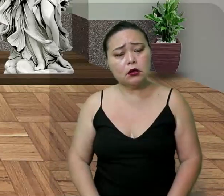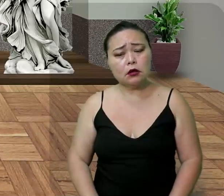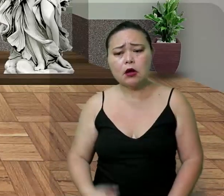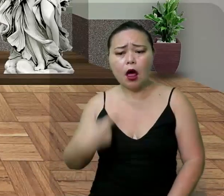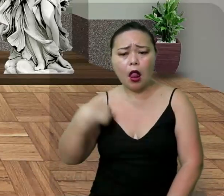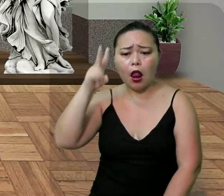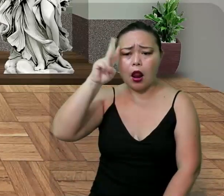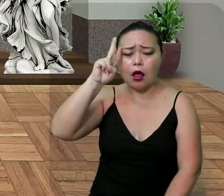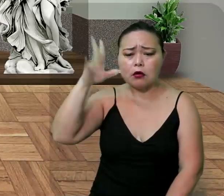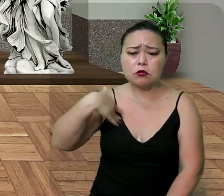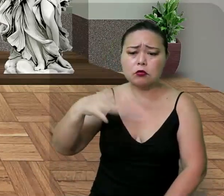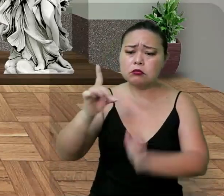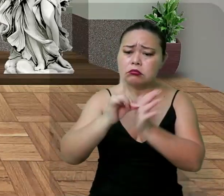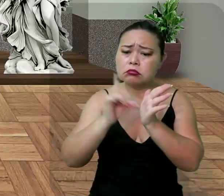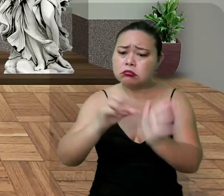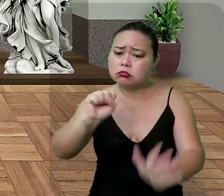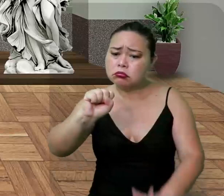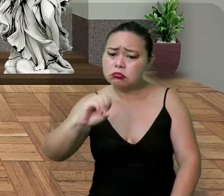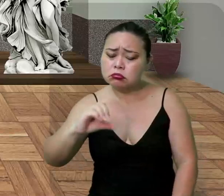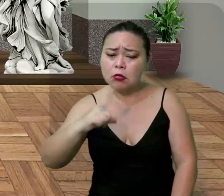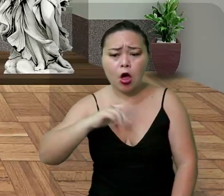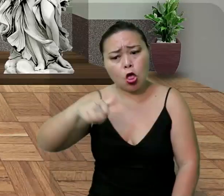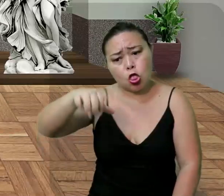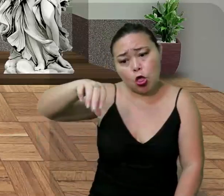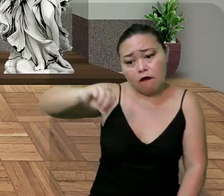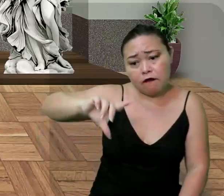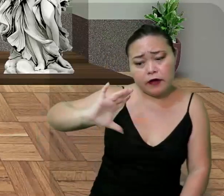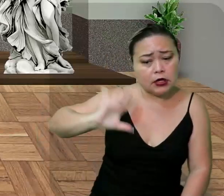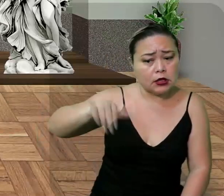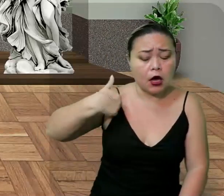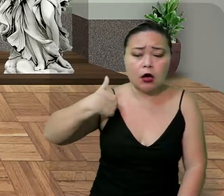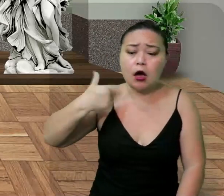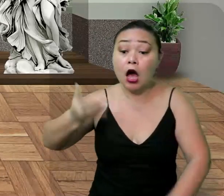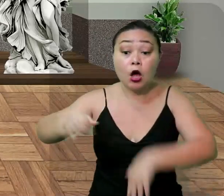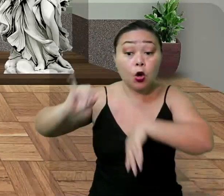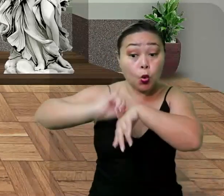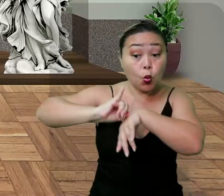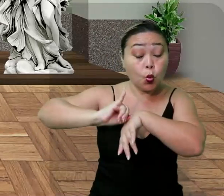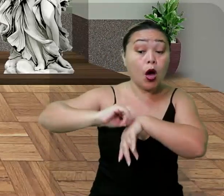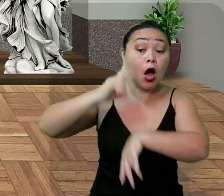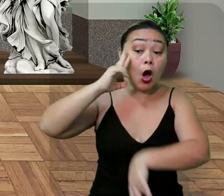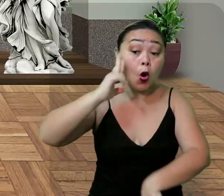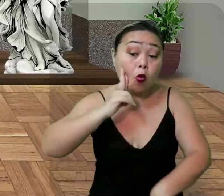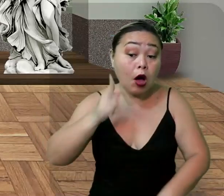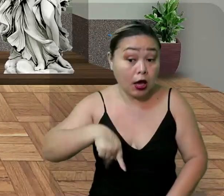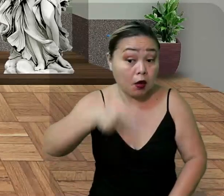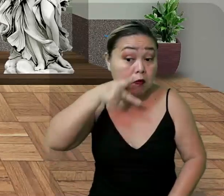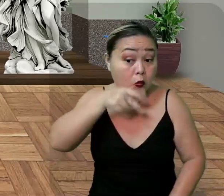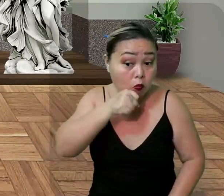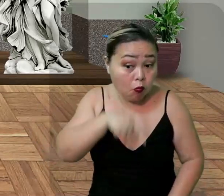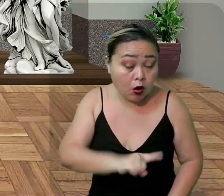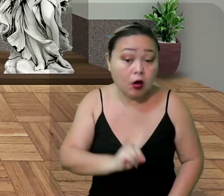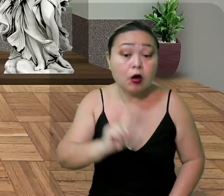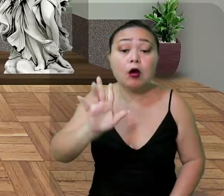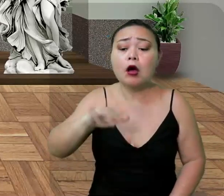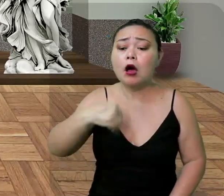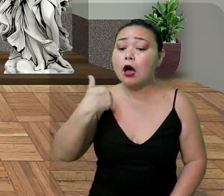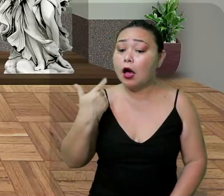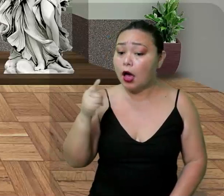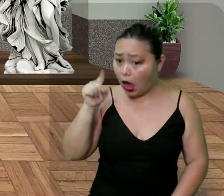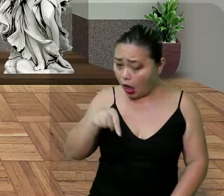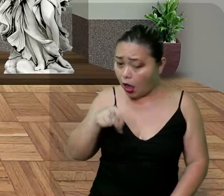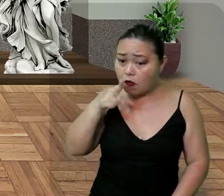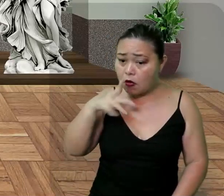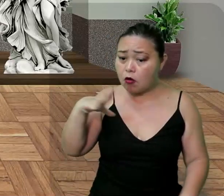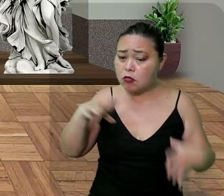Eu lembro que na década de 80, 90, a nossa capital de Rondônia, Porto Velho,